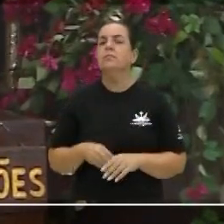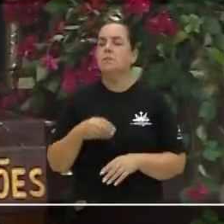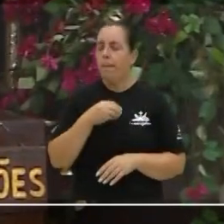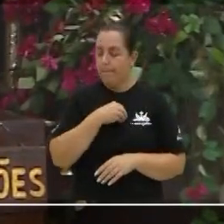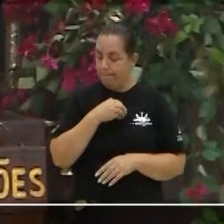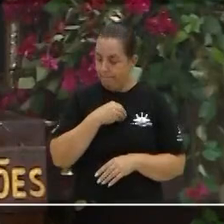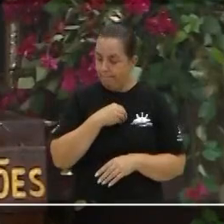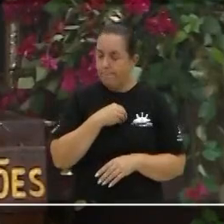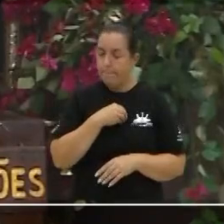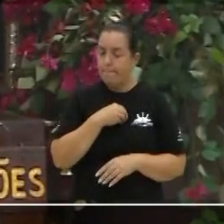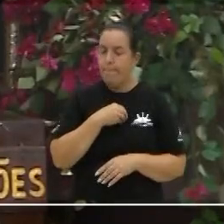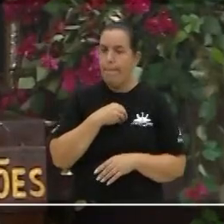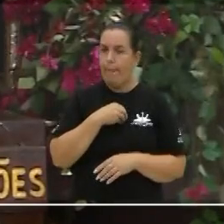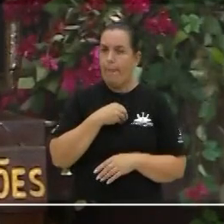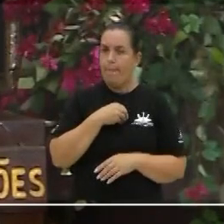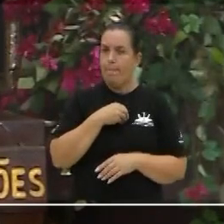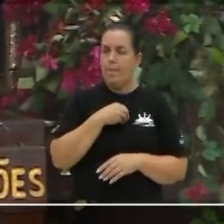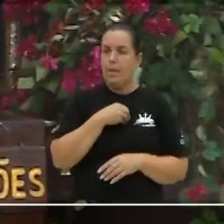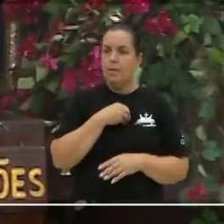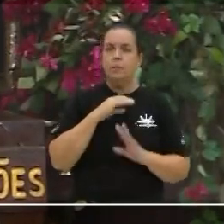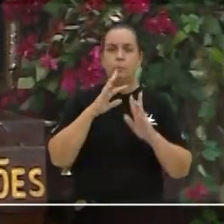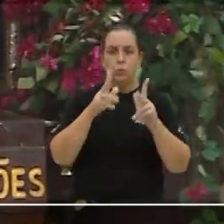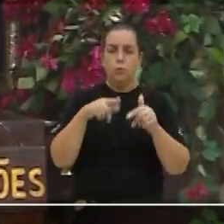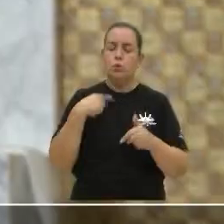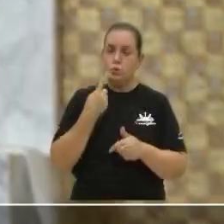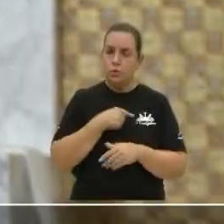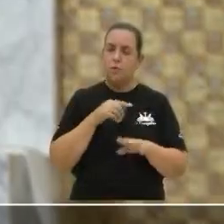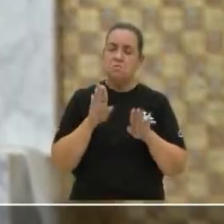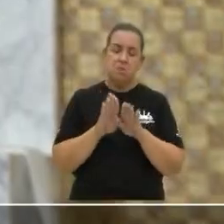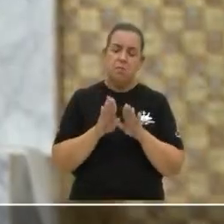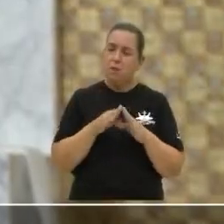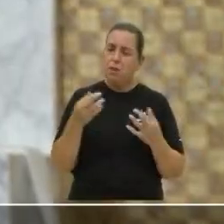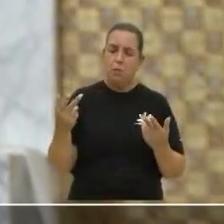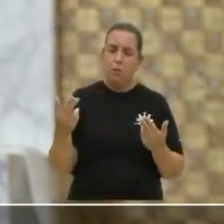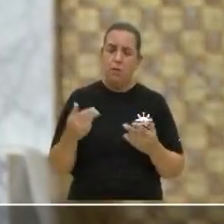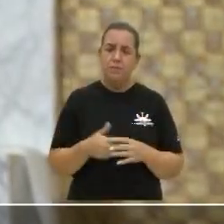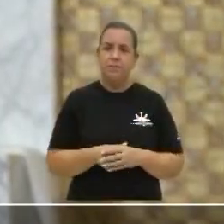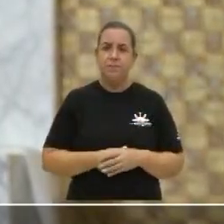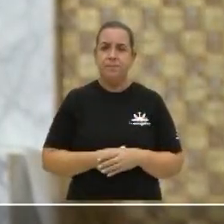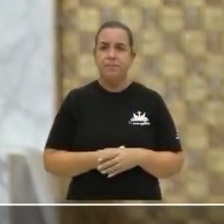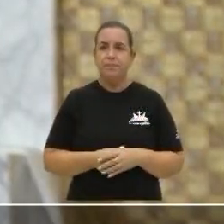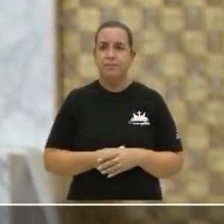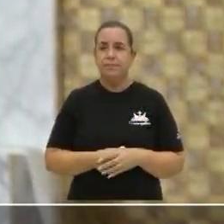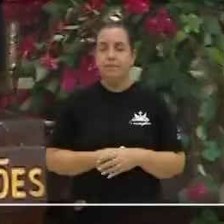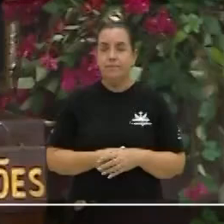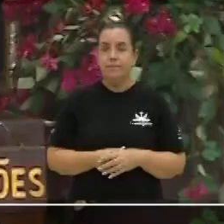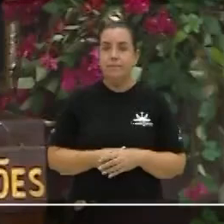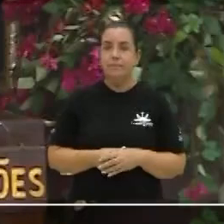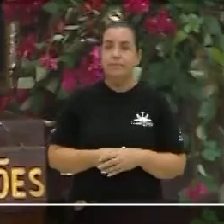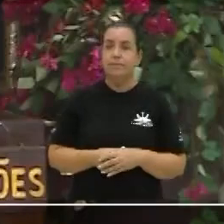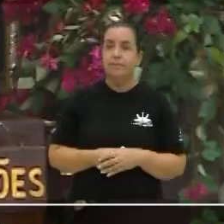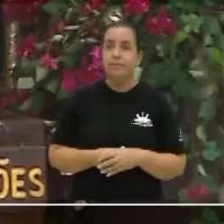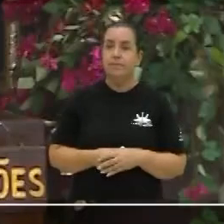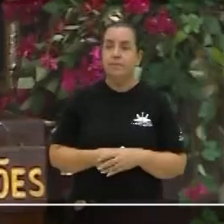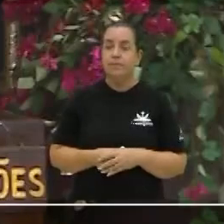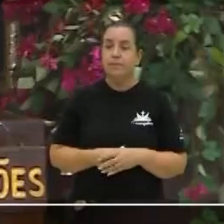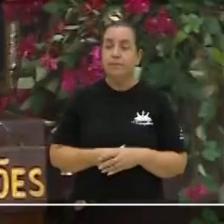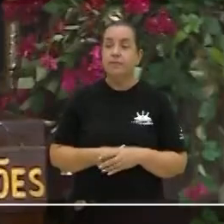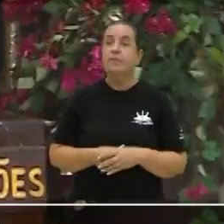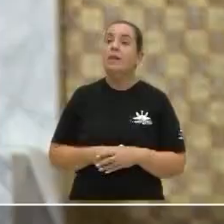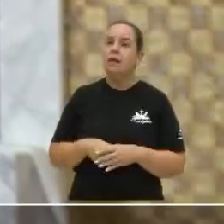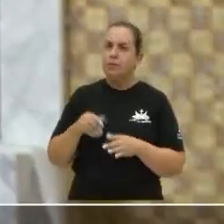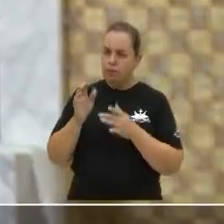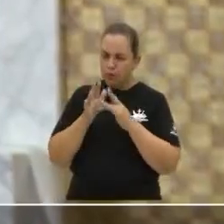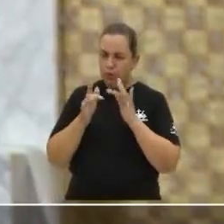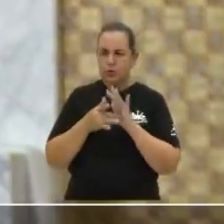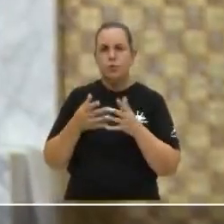pecadores, todos nós nos encaixamos. E ele continua a insistir